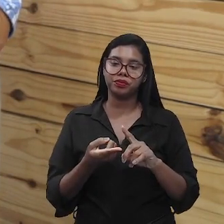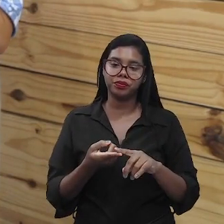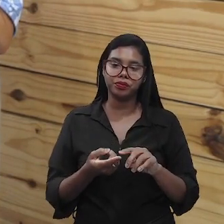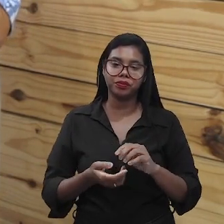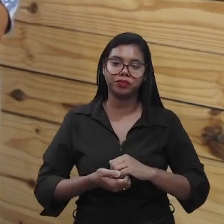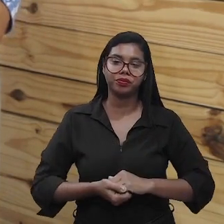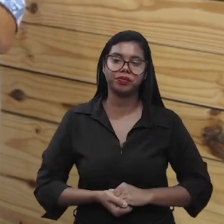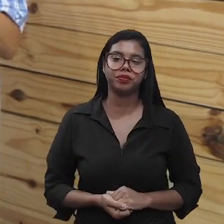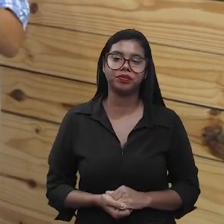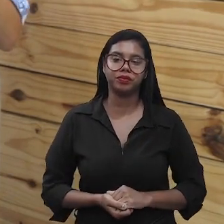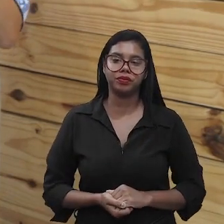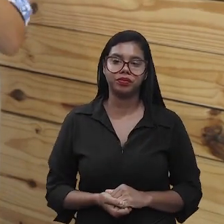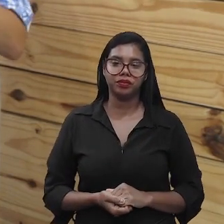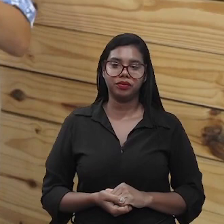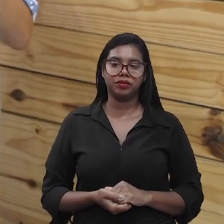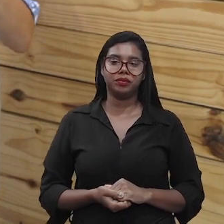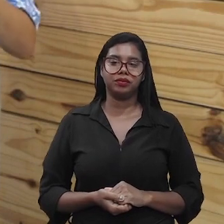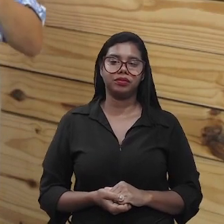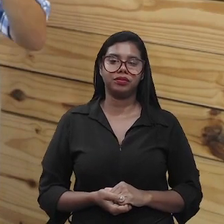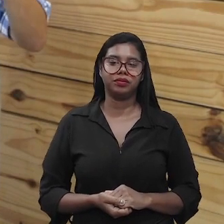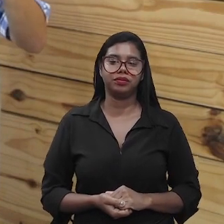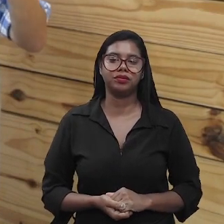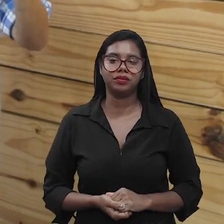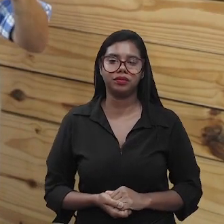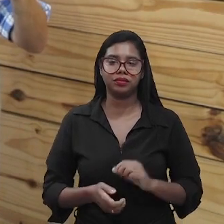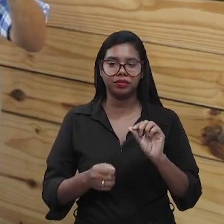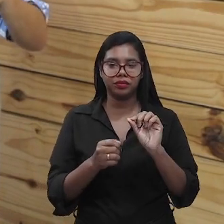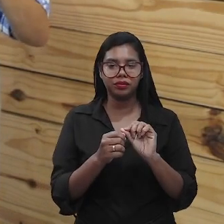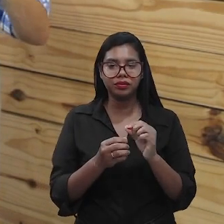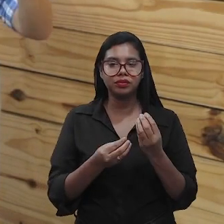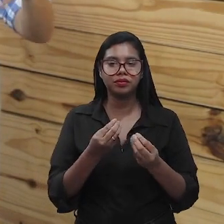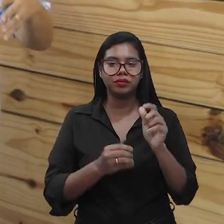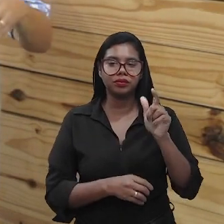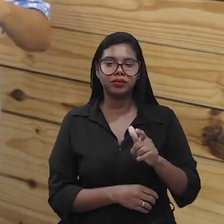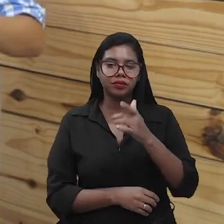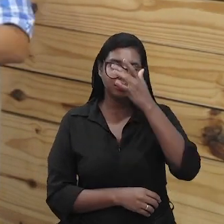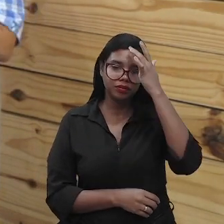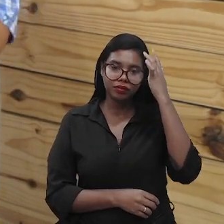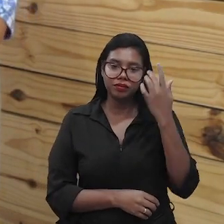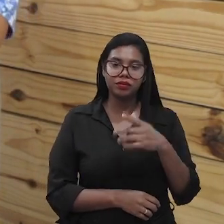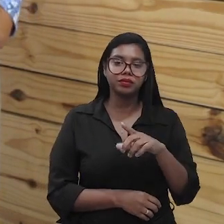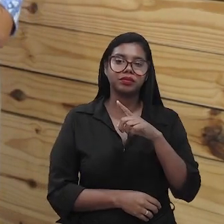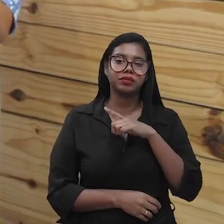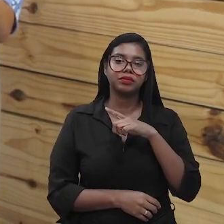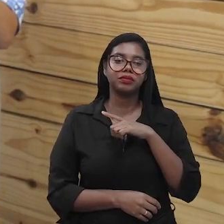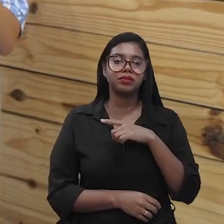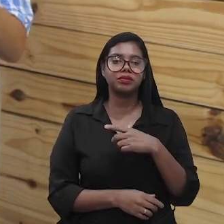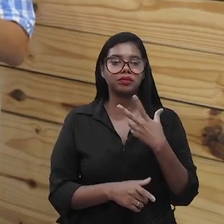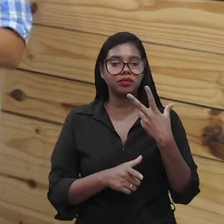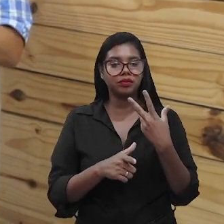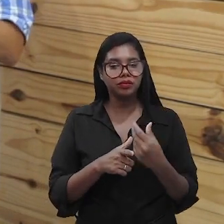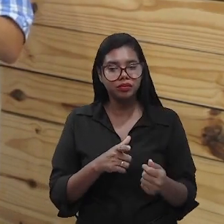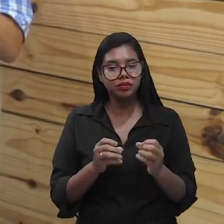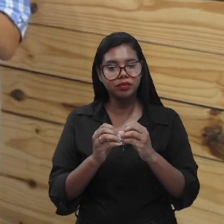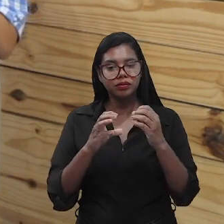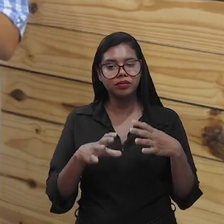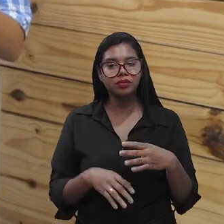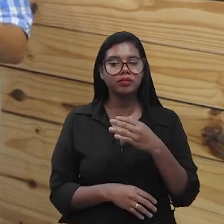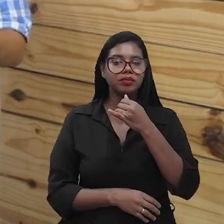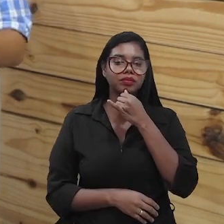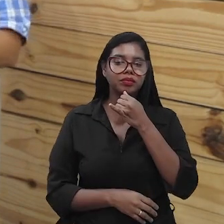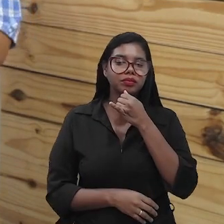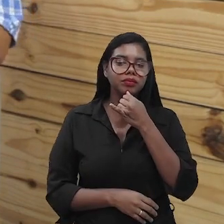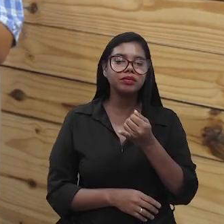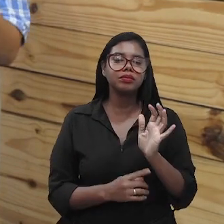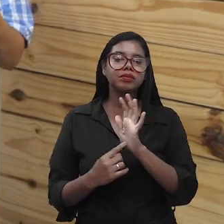conhecimento é fazer com que pessoas que não têm essa habilidade consigam criar, por exemplo, uma linha editorial, ou